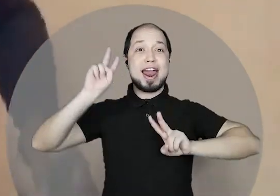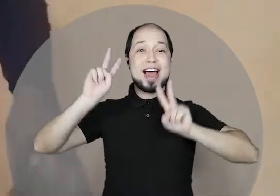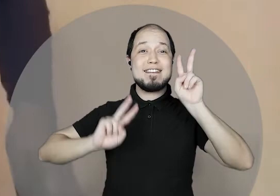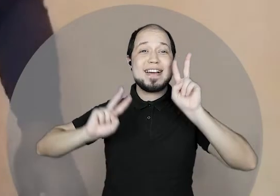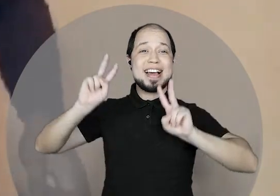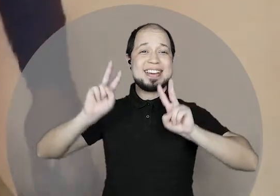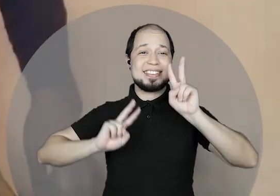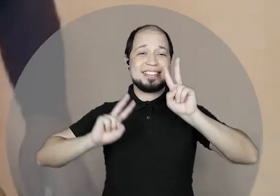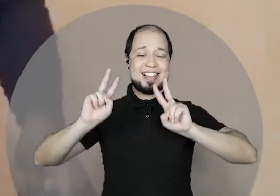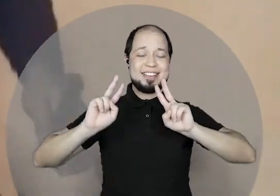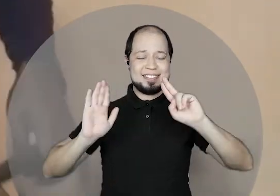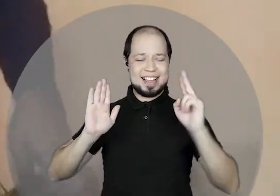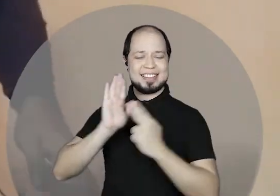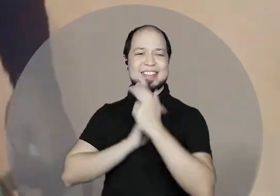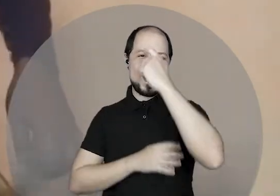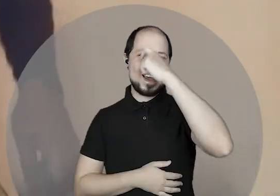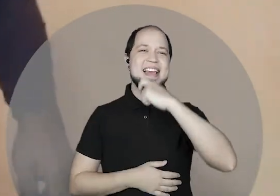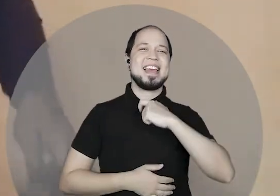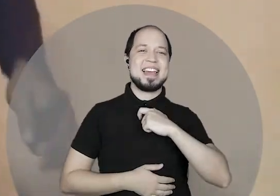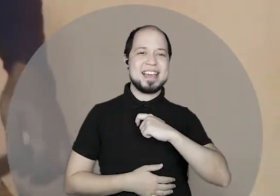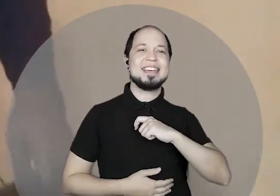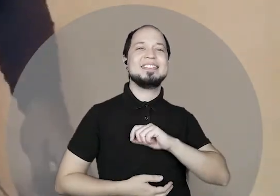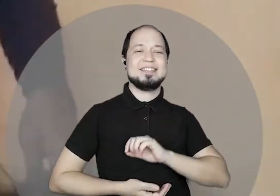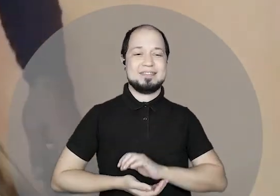chegou o carnaval, maracatu sou eu.